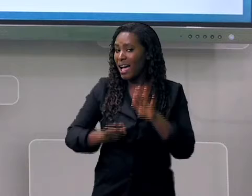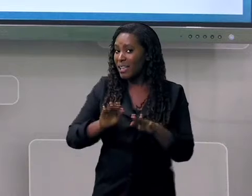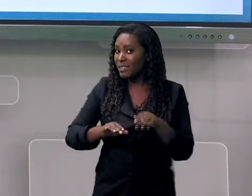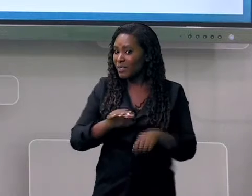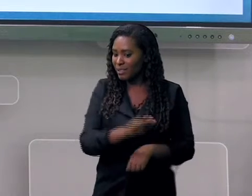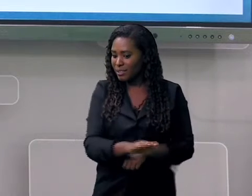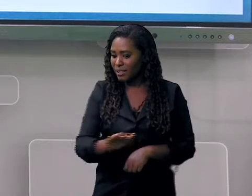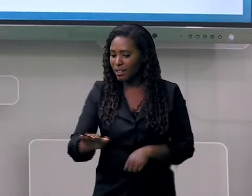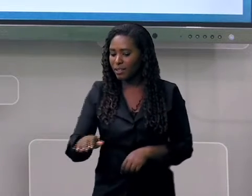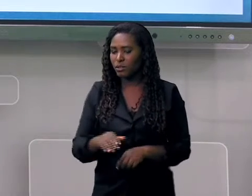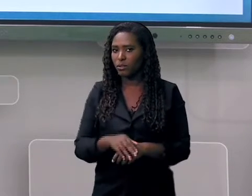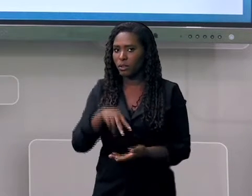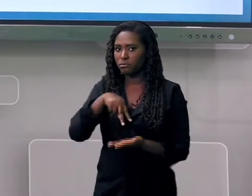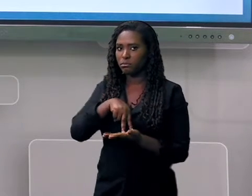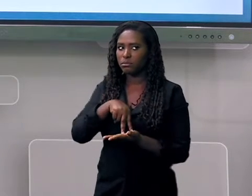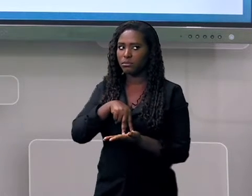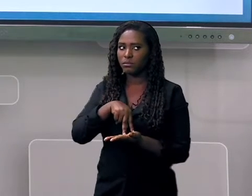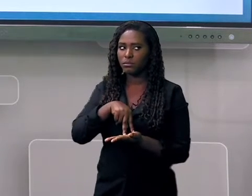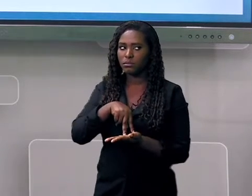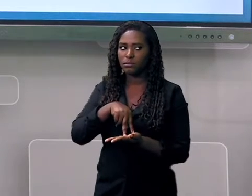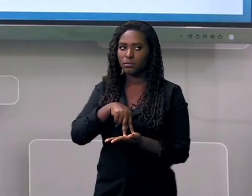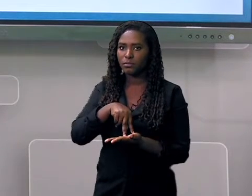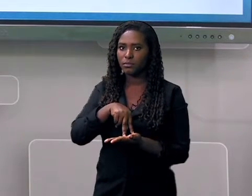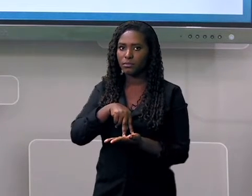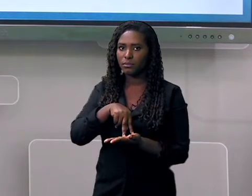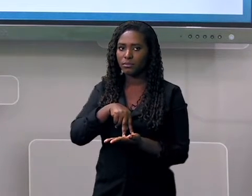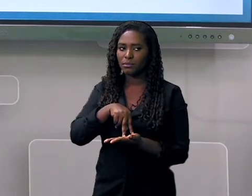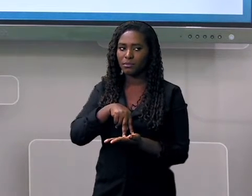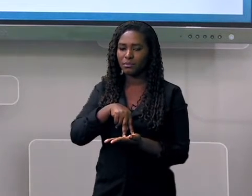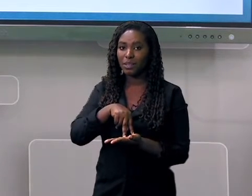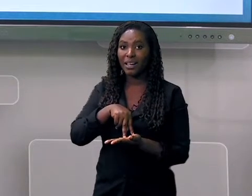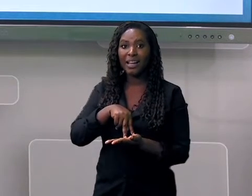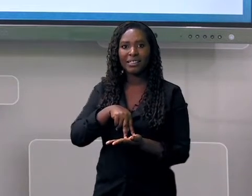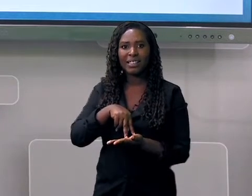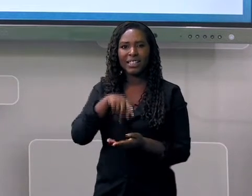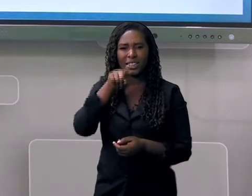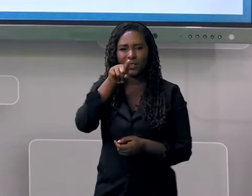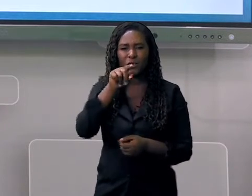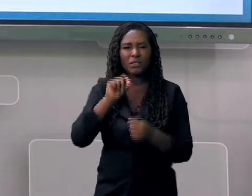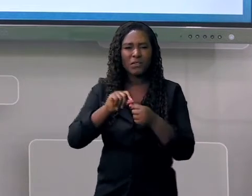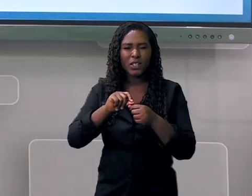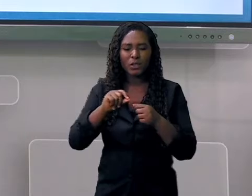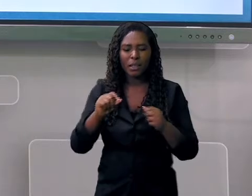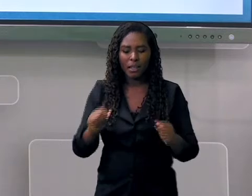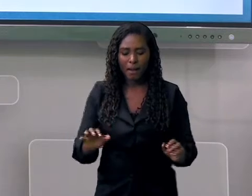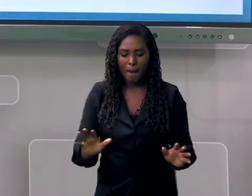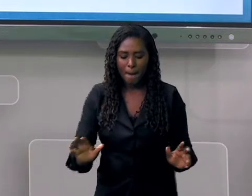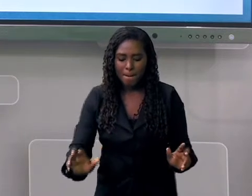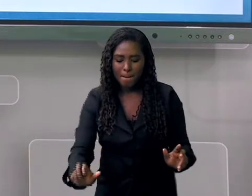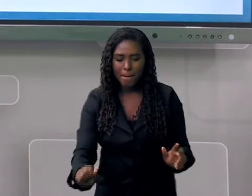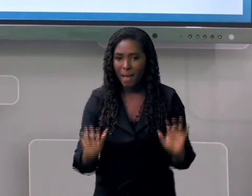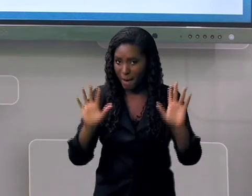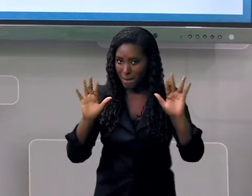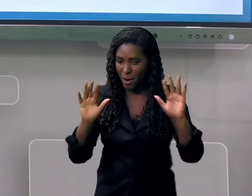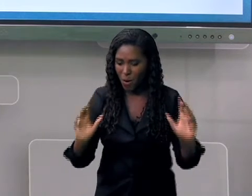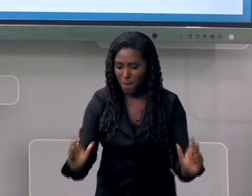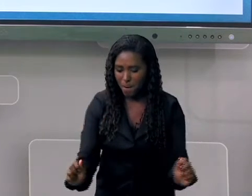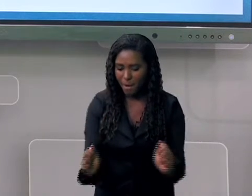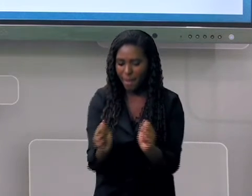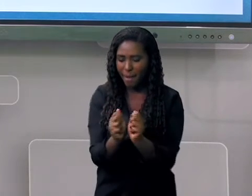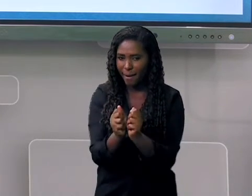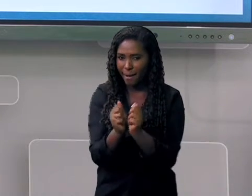vezes. Então, você pega a mão dela e bate palma por ela. Depois você entrega para ela o brinquedinho favorito. Você